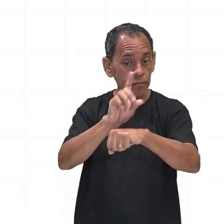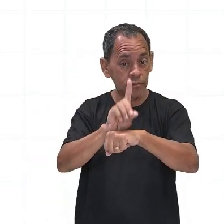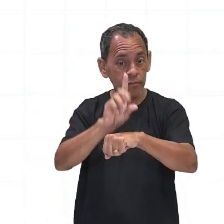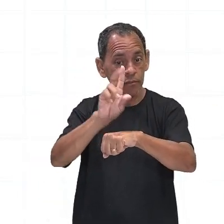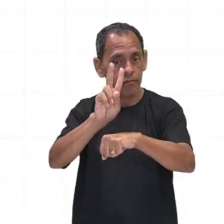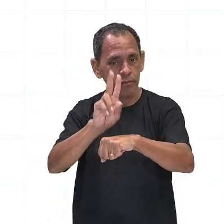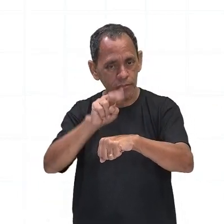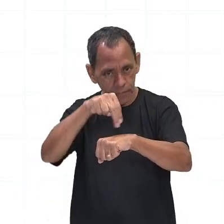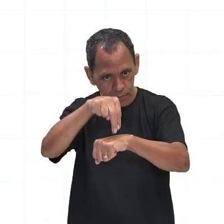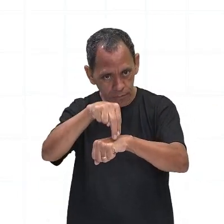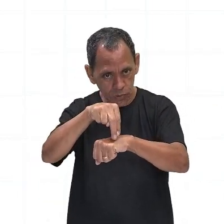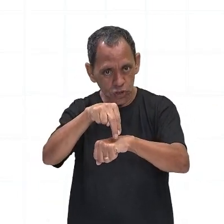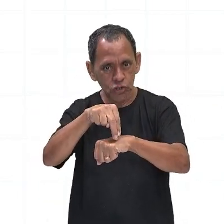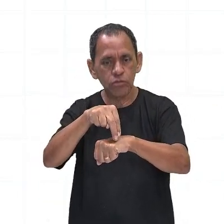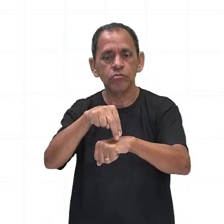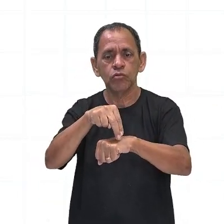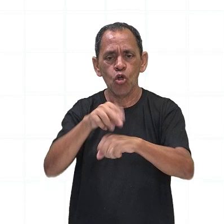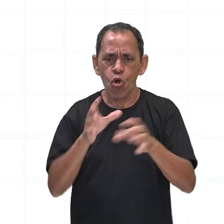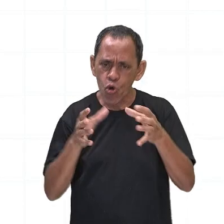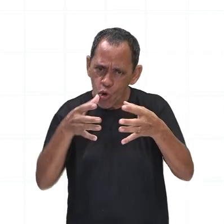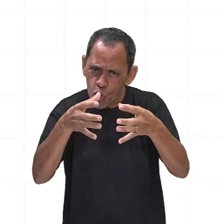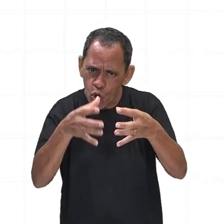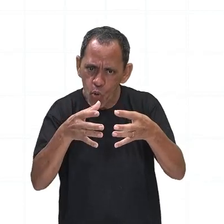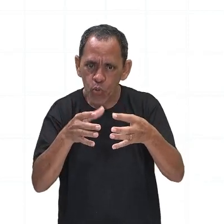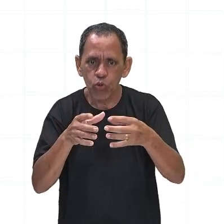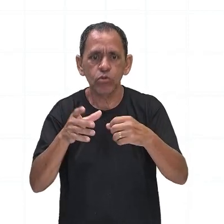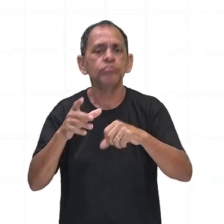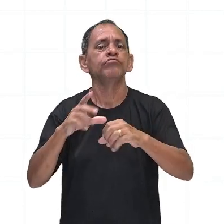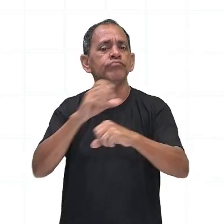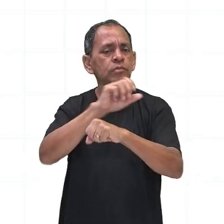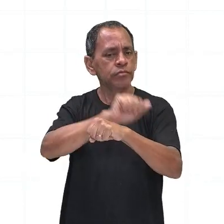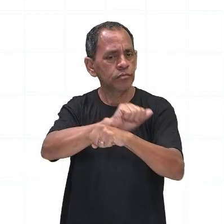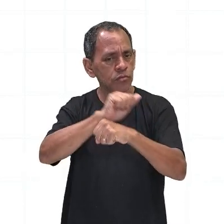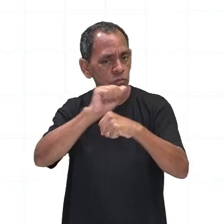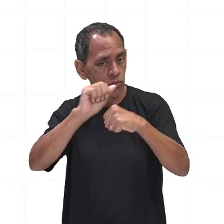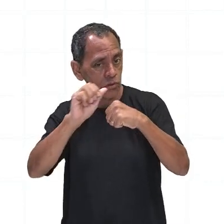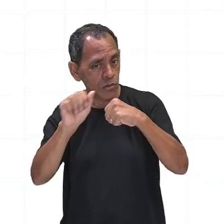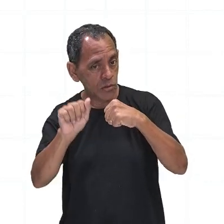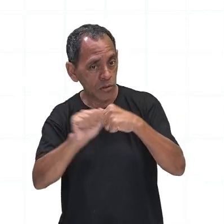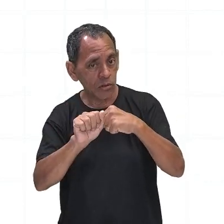Qual é esse adjunto? É exatamente o artigo a. Colocando aí